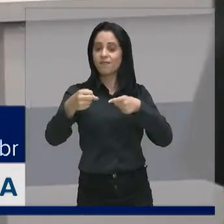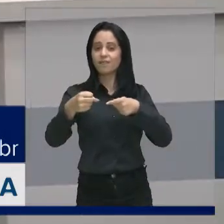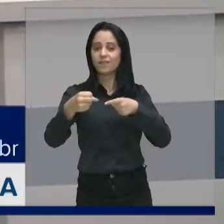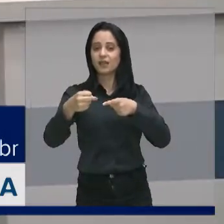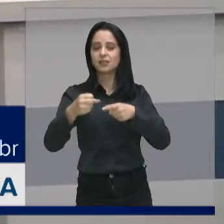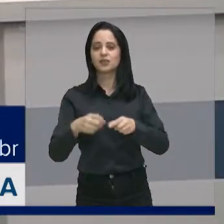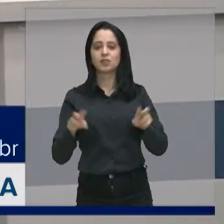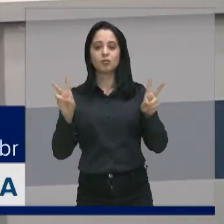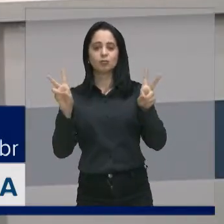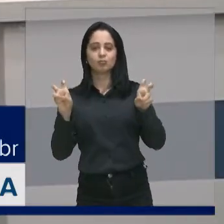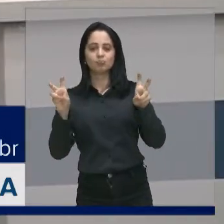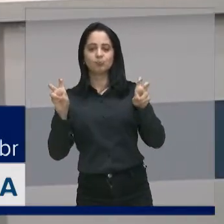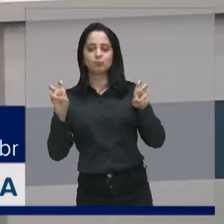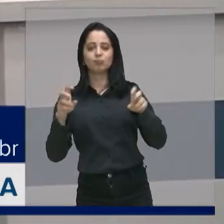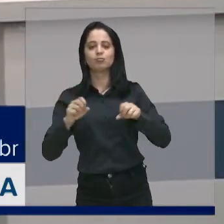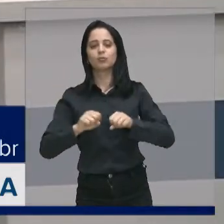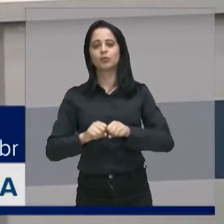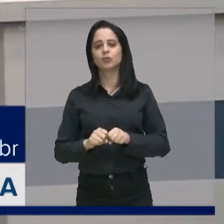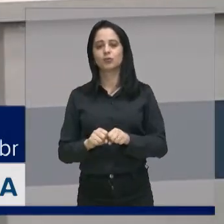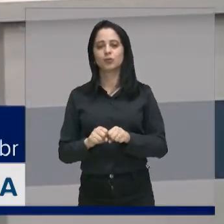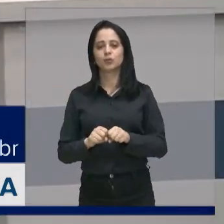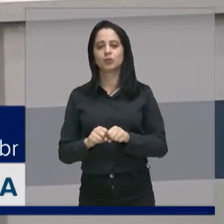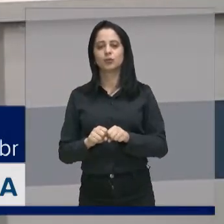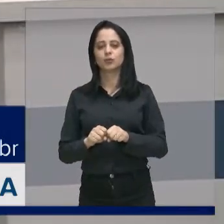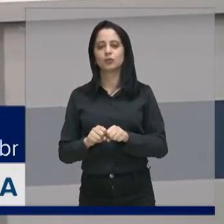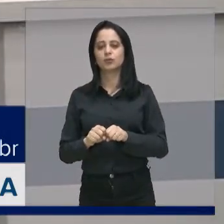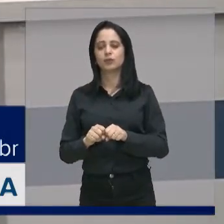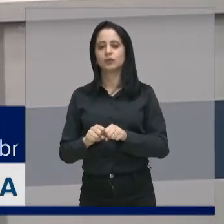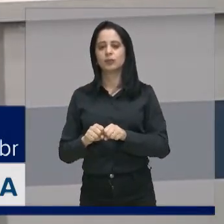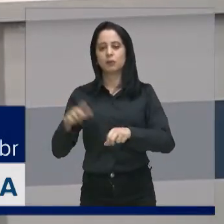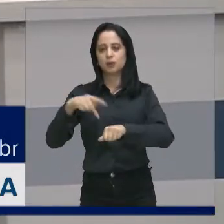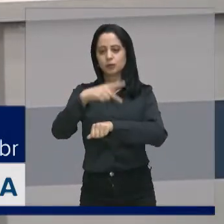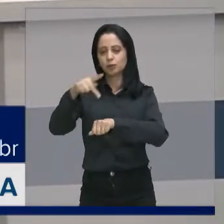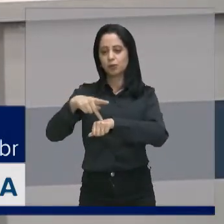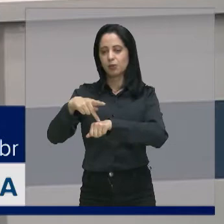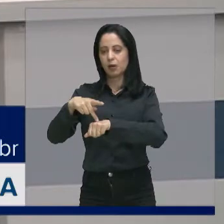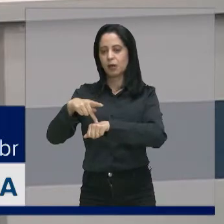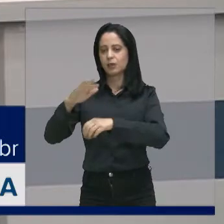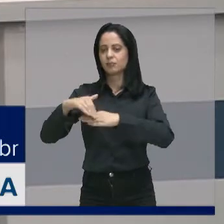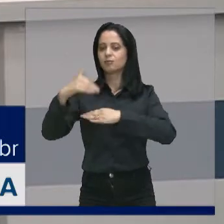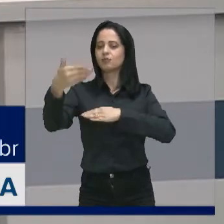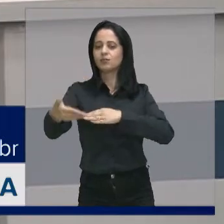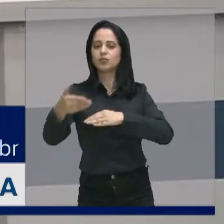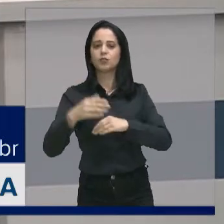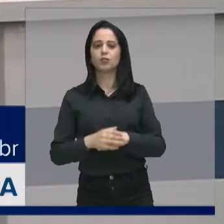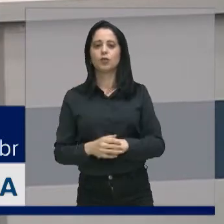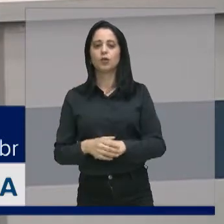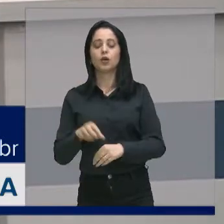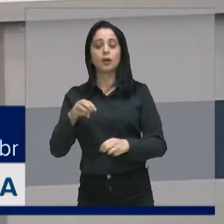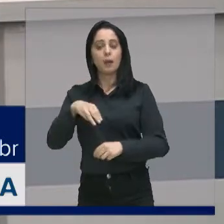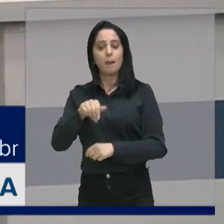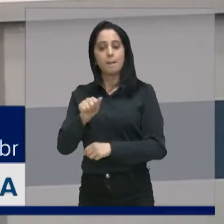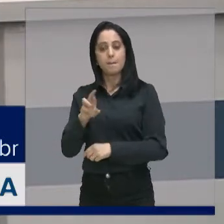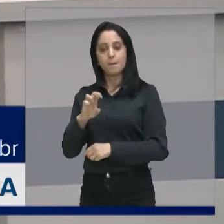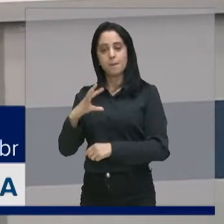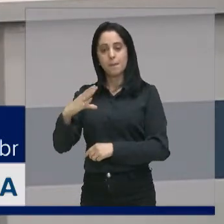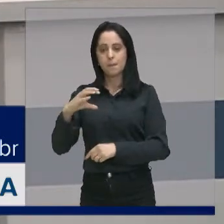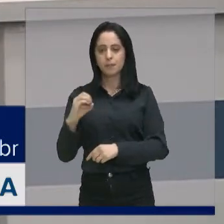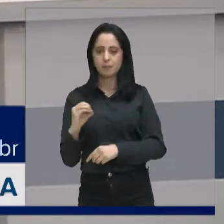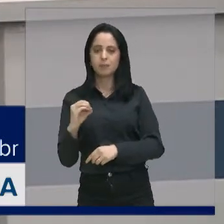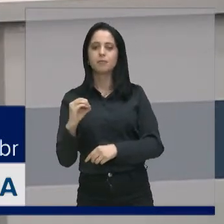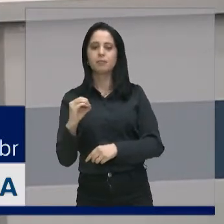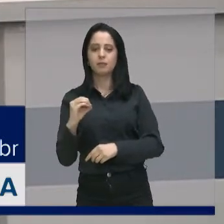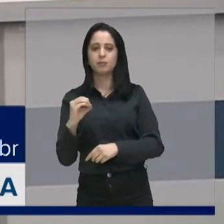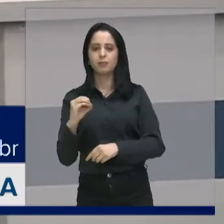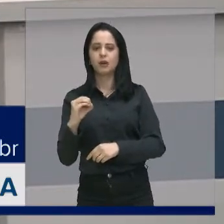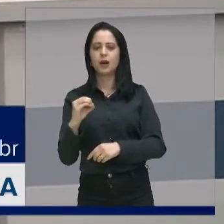Branco, concedido pelo Ministério das Relações Exteriores. Marco Antônio Raup foi membro titular da Academia Internacional